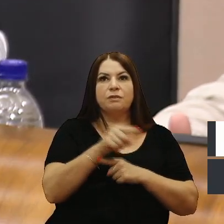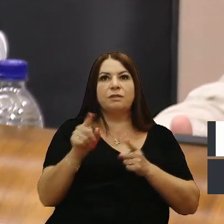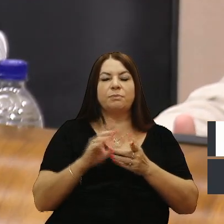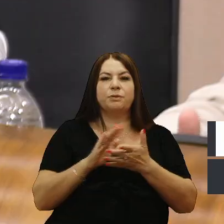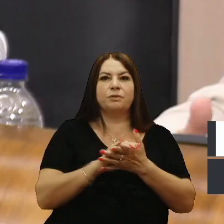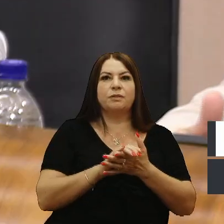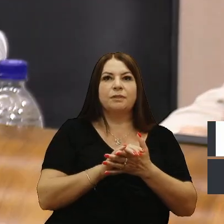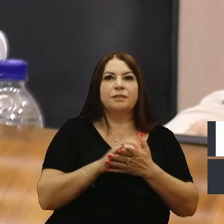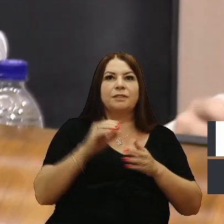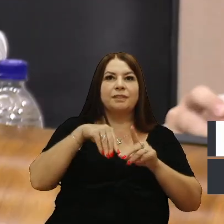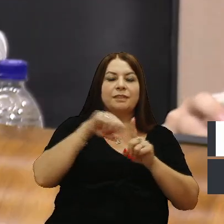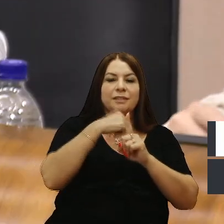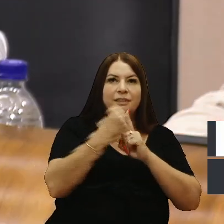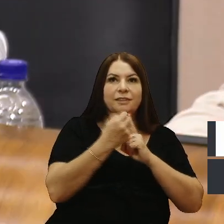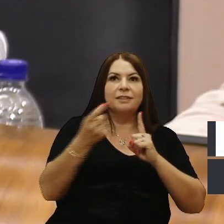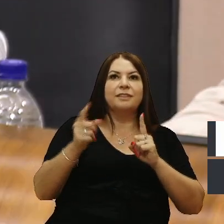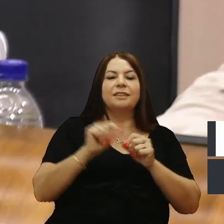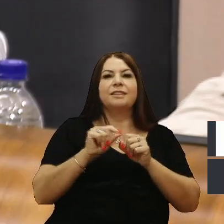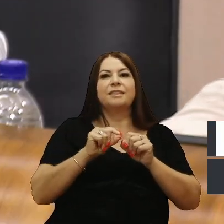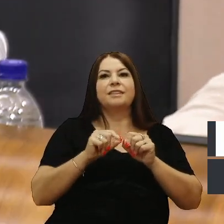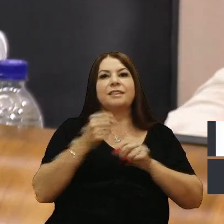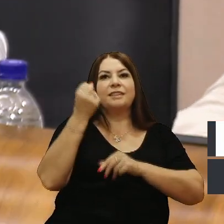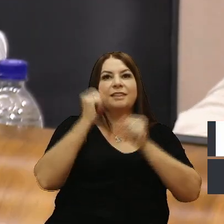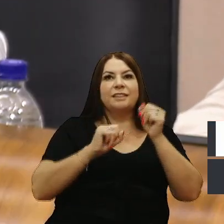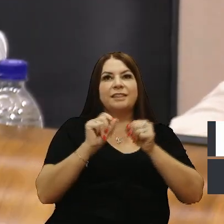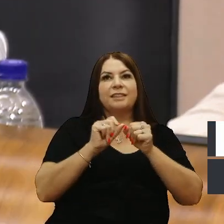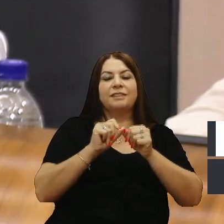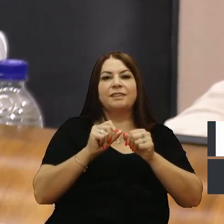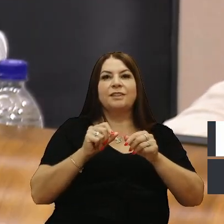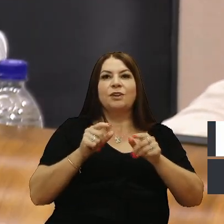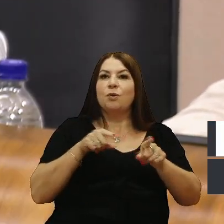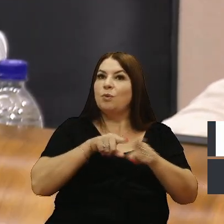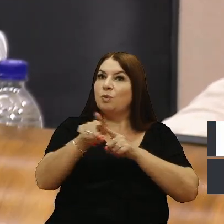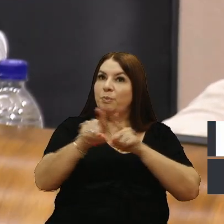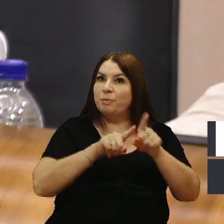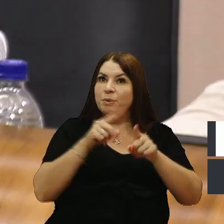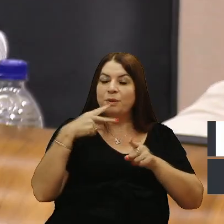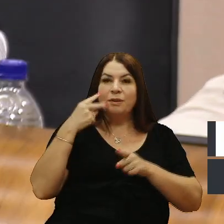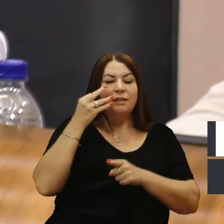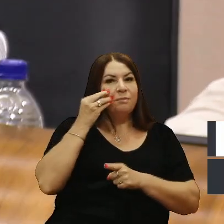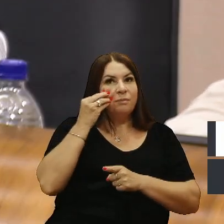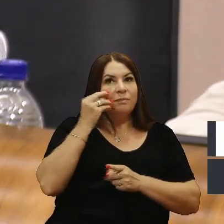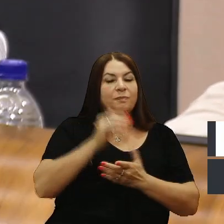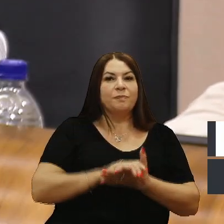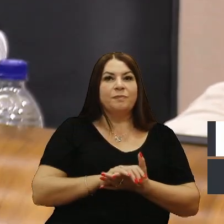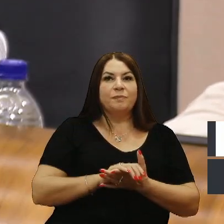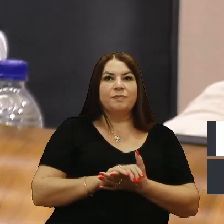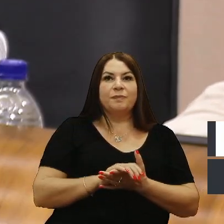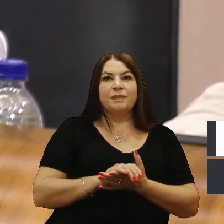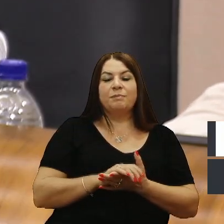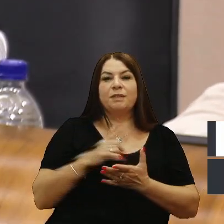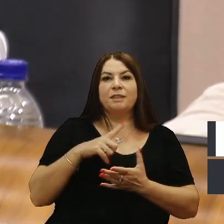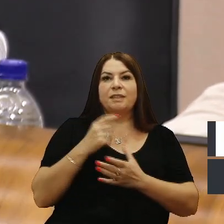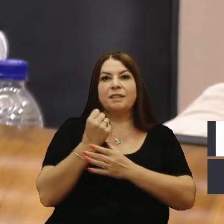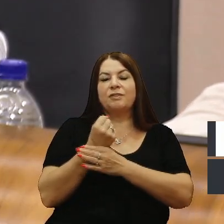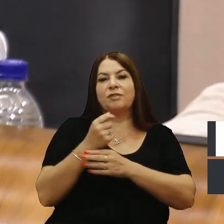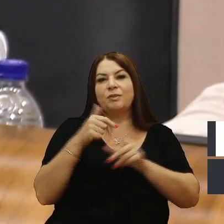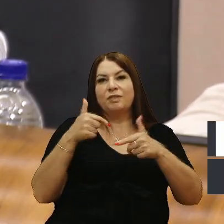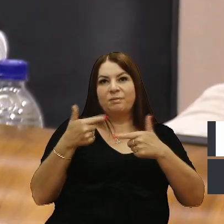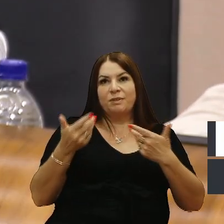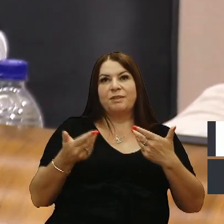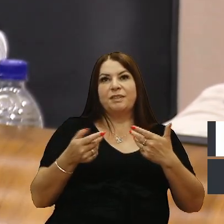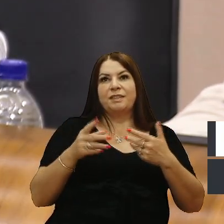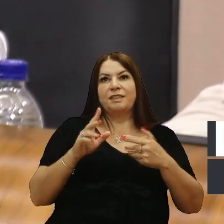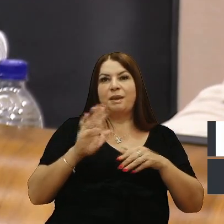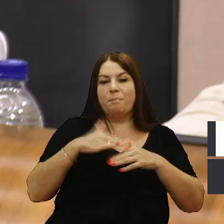nossa sociedade para que efetivamente as indústrias aqui sejam competitivas, vereador Jack, e para que nós consigamos garantir aos trabalhadores